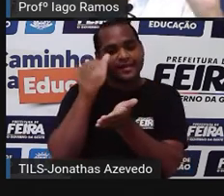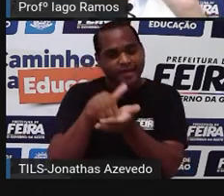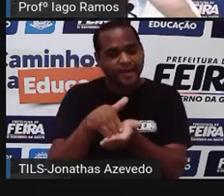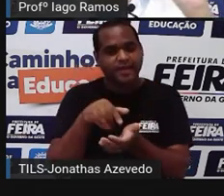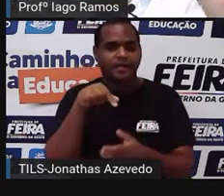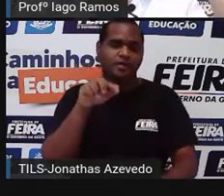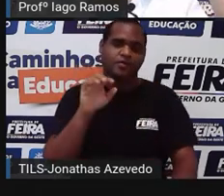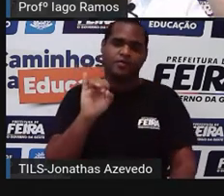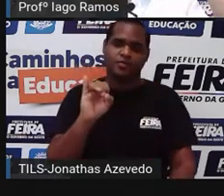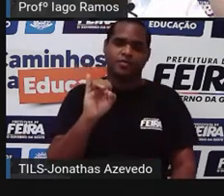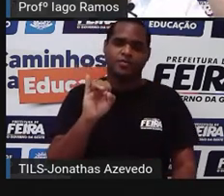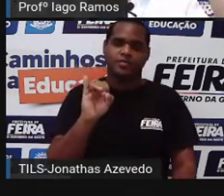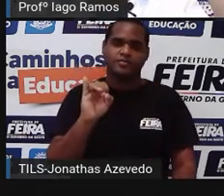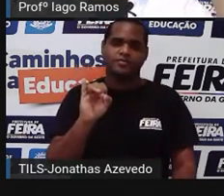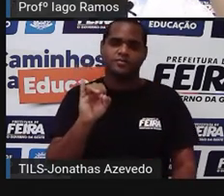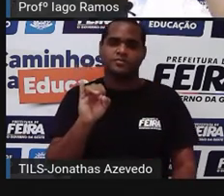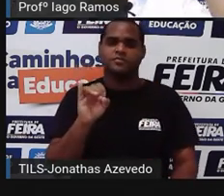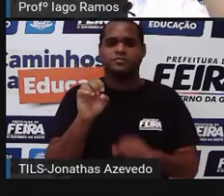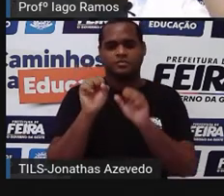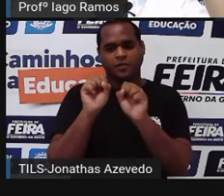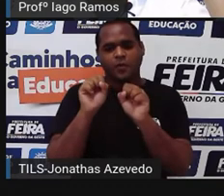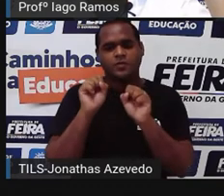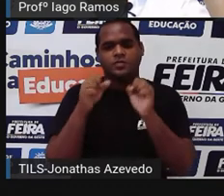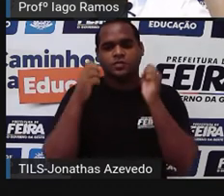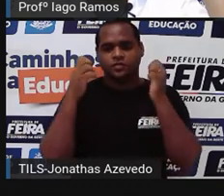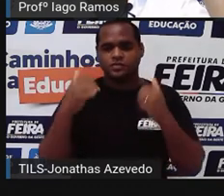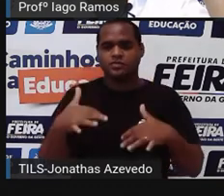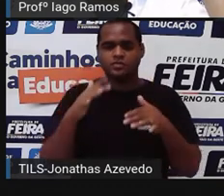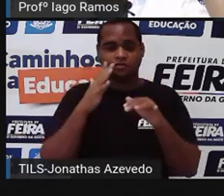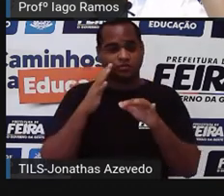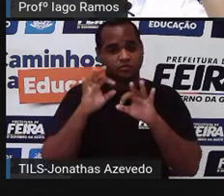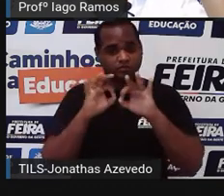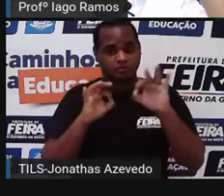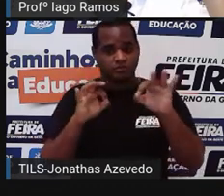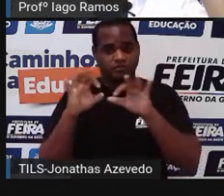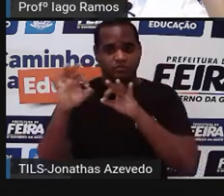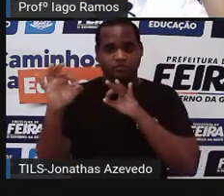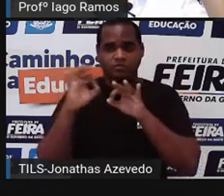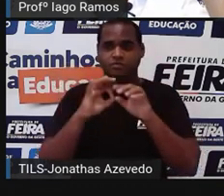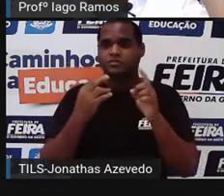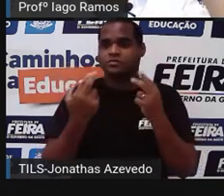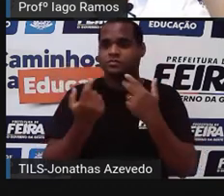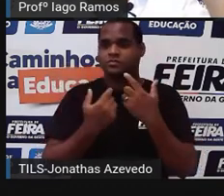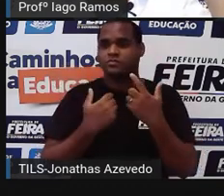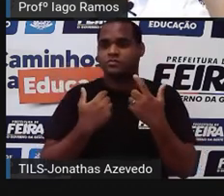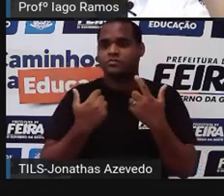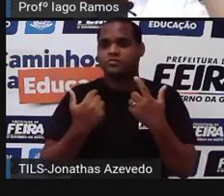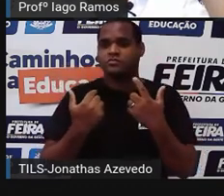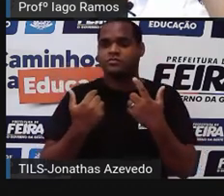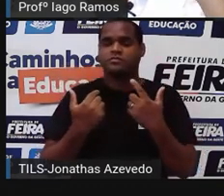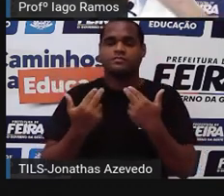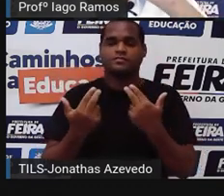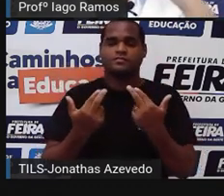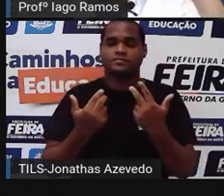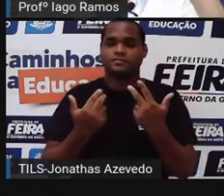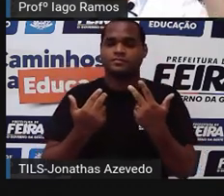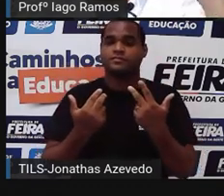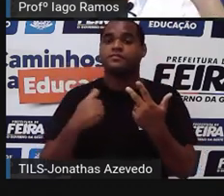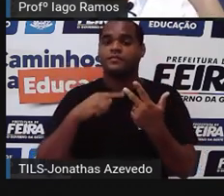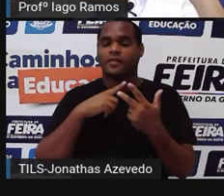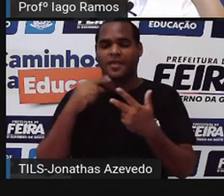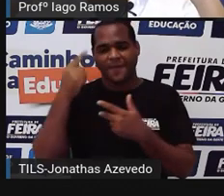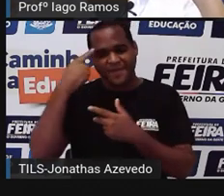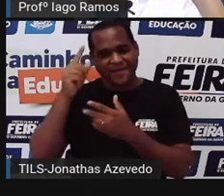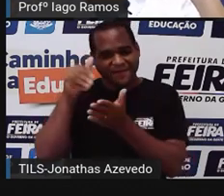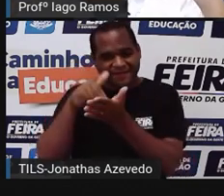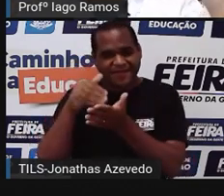corresponde a um a distância é a mesma olha só de